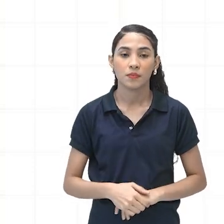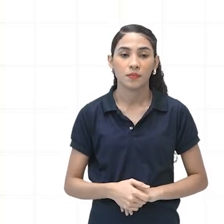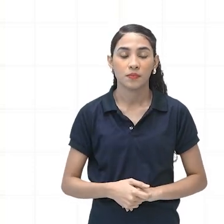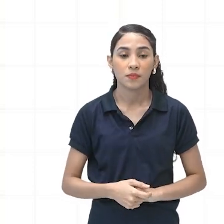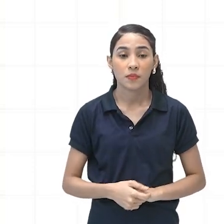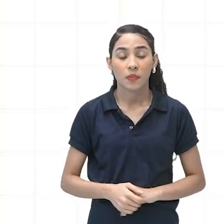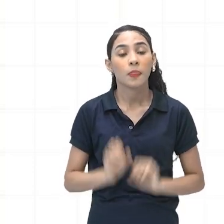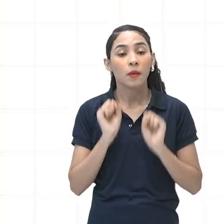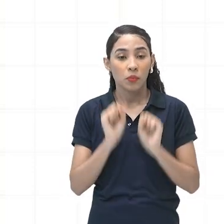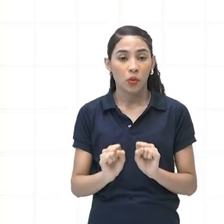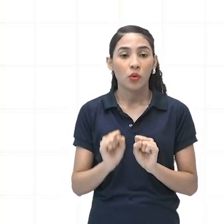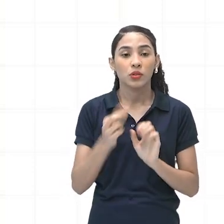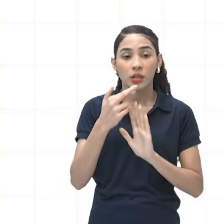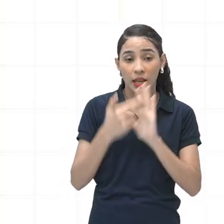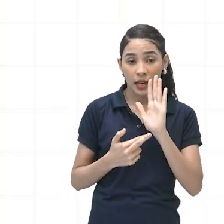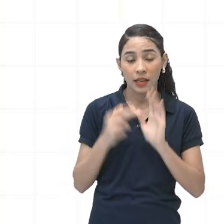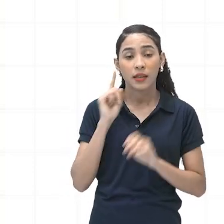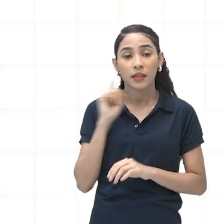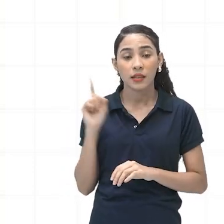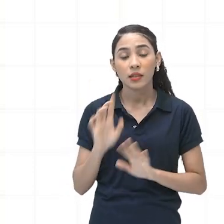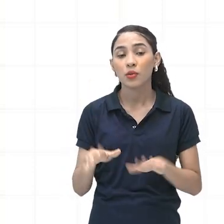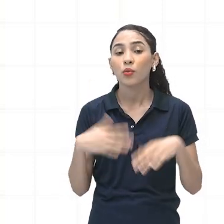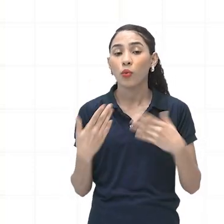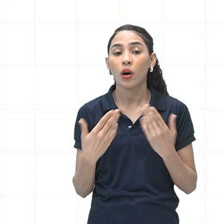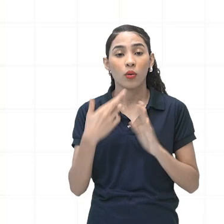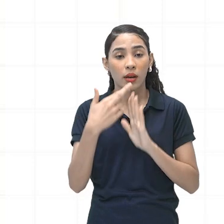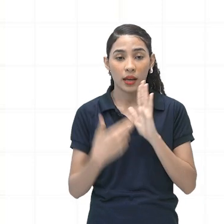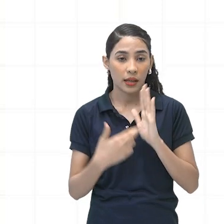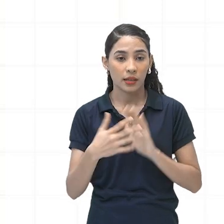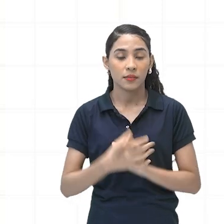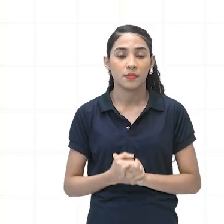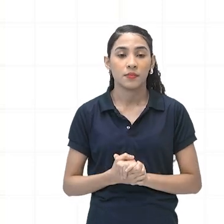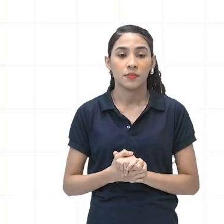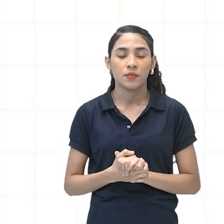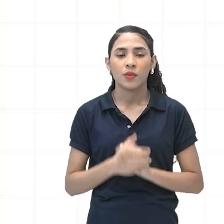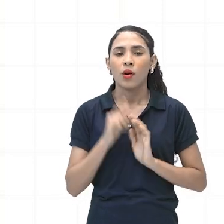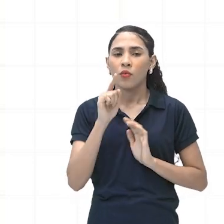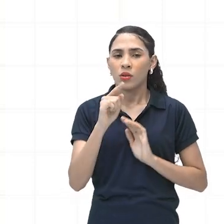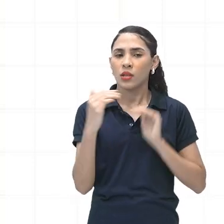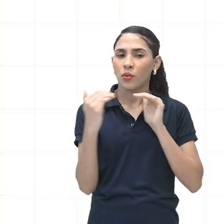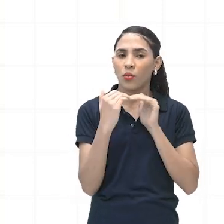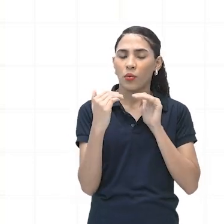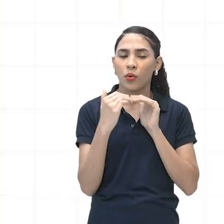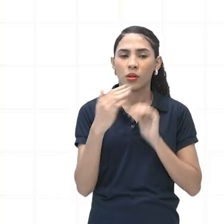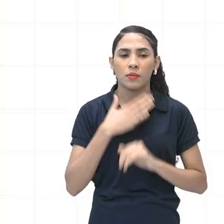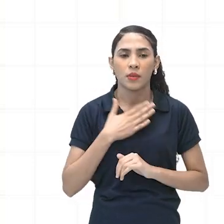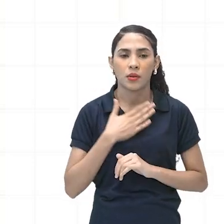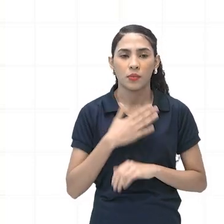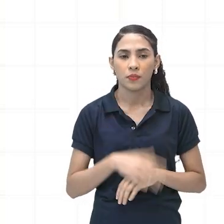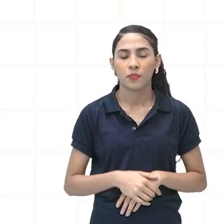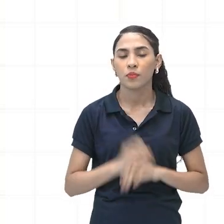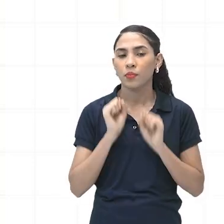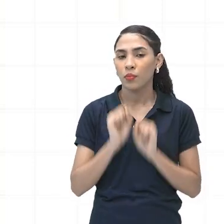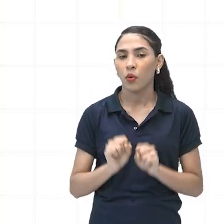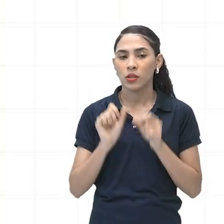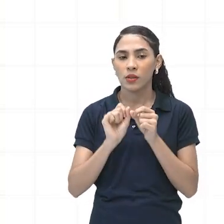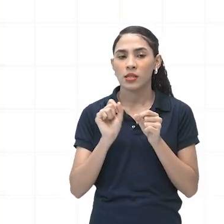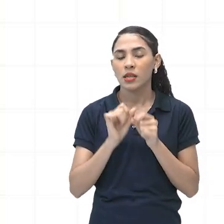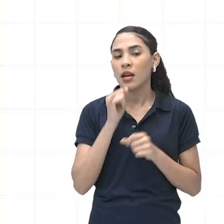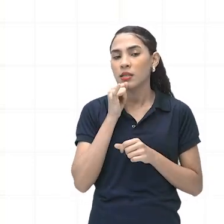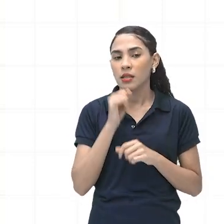eu posso aplicar uma propriedade. Qual é a propriedade? Vocês concordam comigo que eu posso fazer o seguinte,